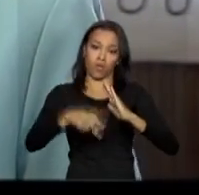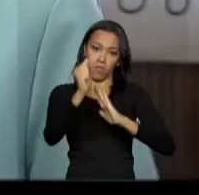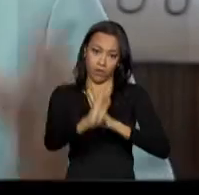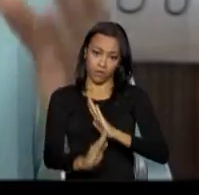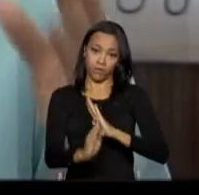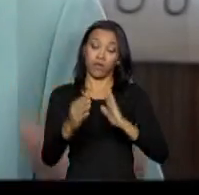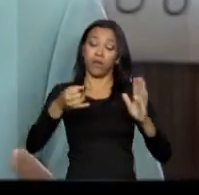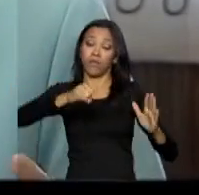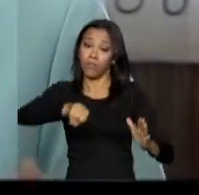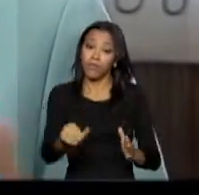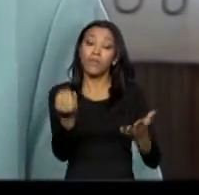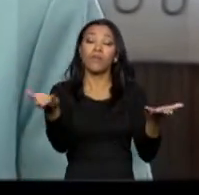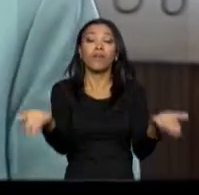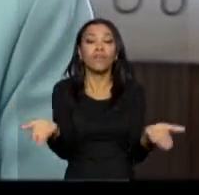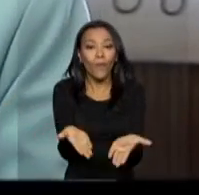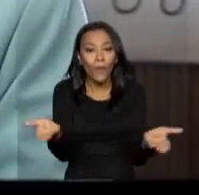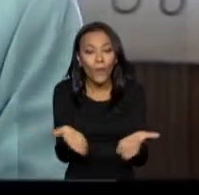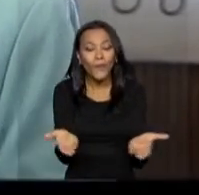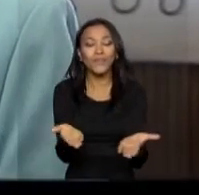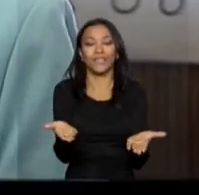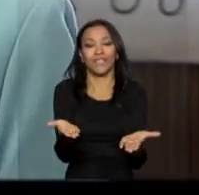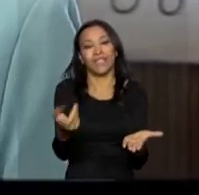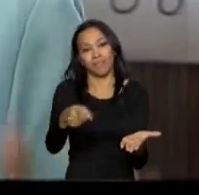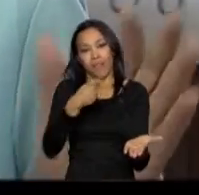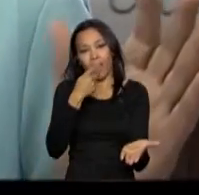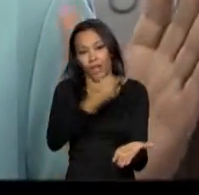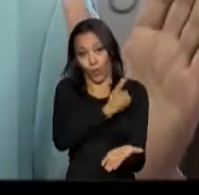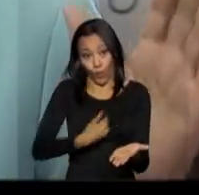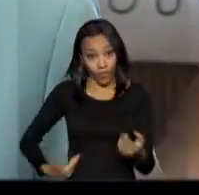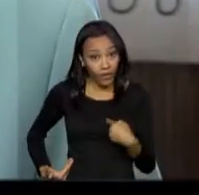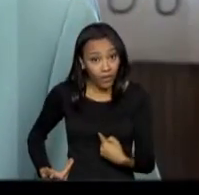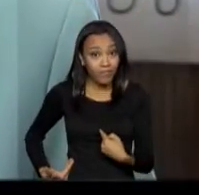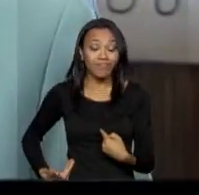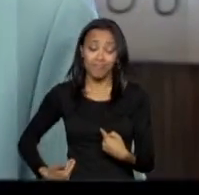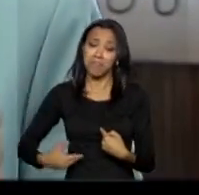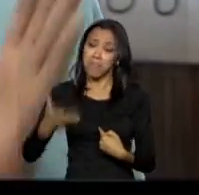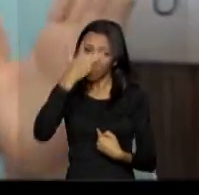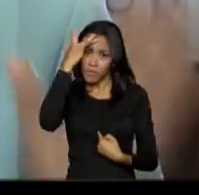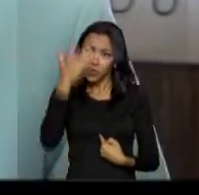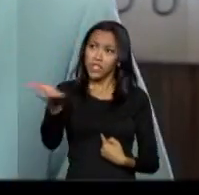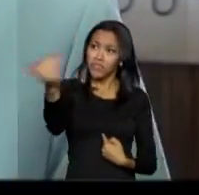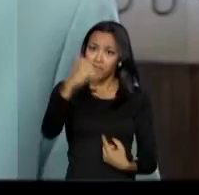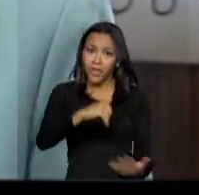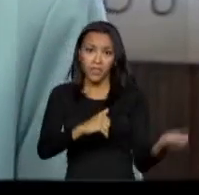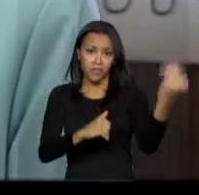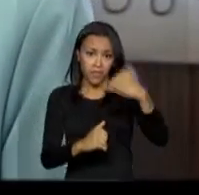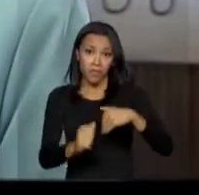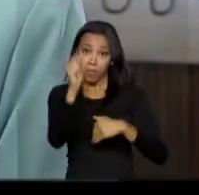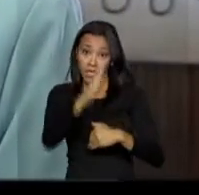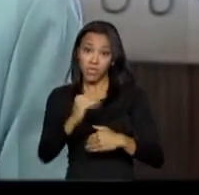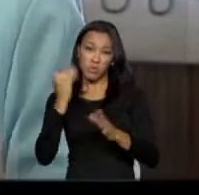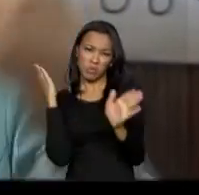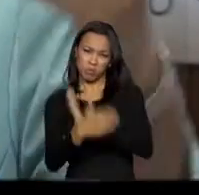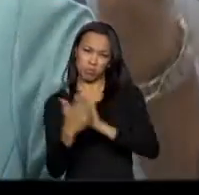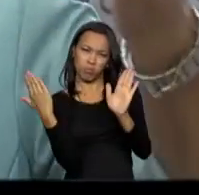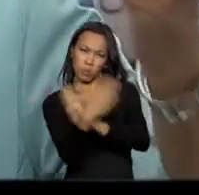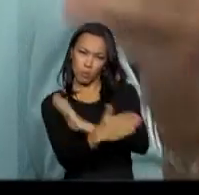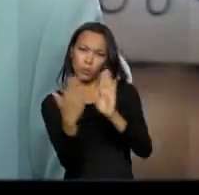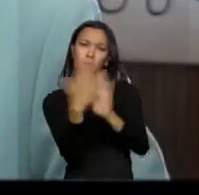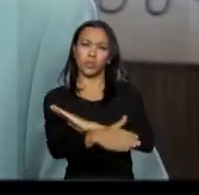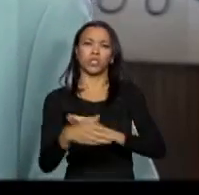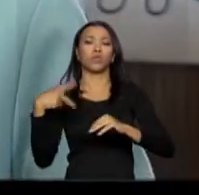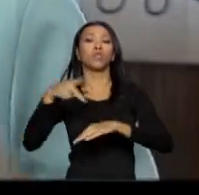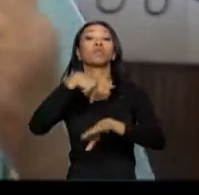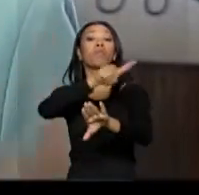hoje para reiterar a disposição do governo de receber aqueles que, expulsos de suas pátrias, para que